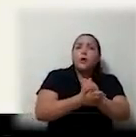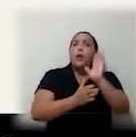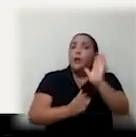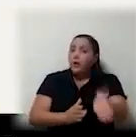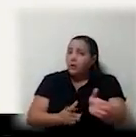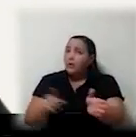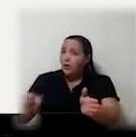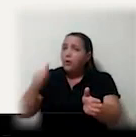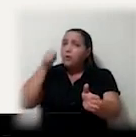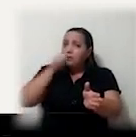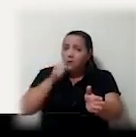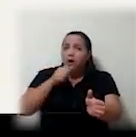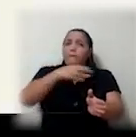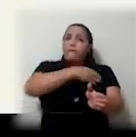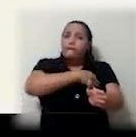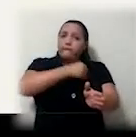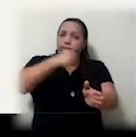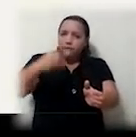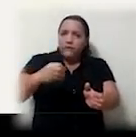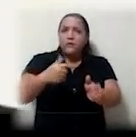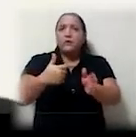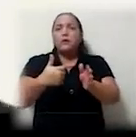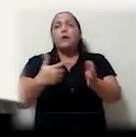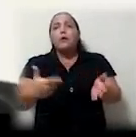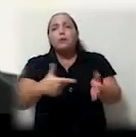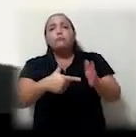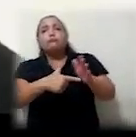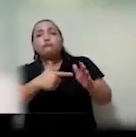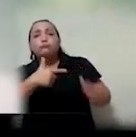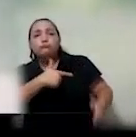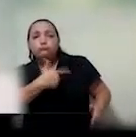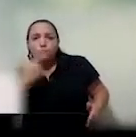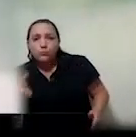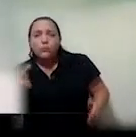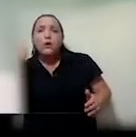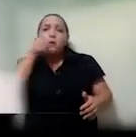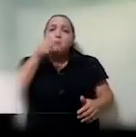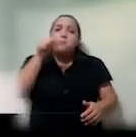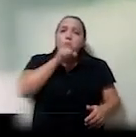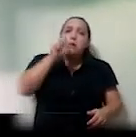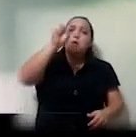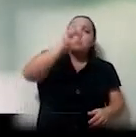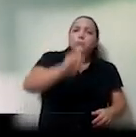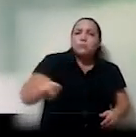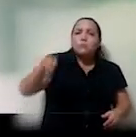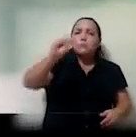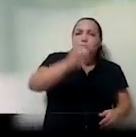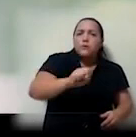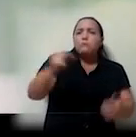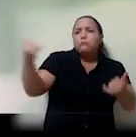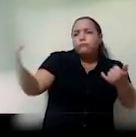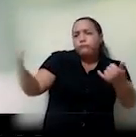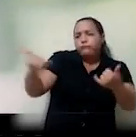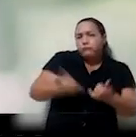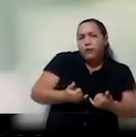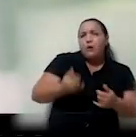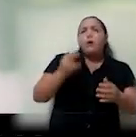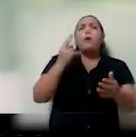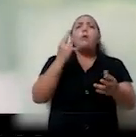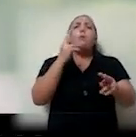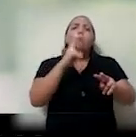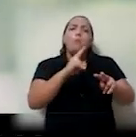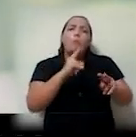eu tenho uma enteada em casa, né? A minha esposa era mãe solteira. Ela falou até pela manutenção do casamento, né? Que